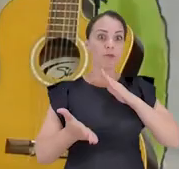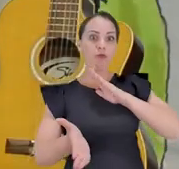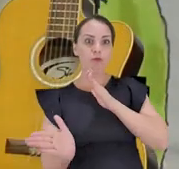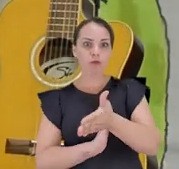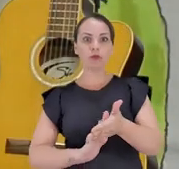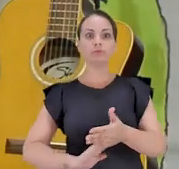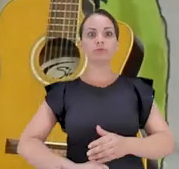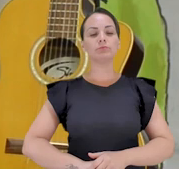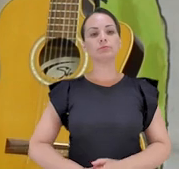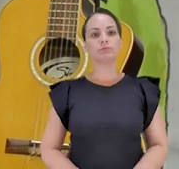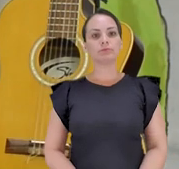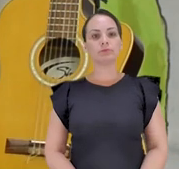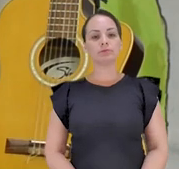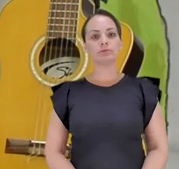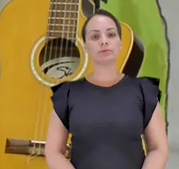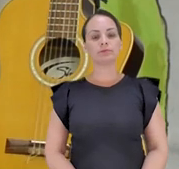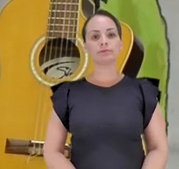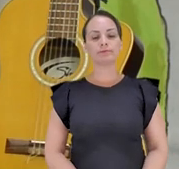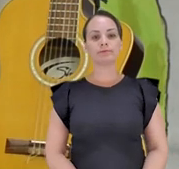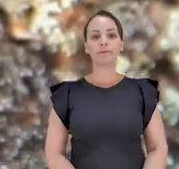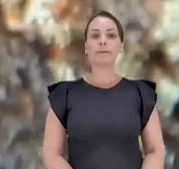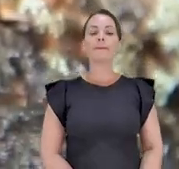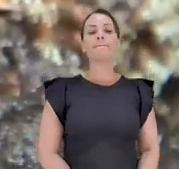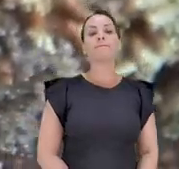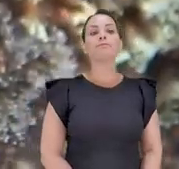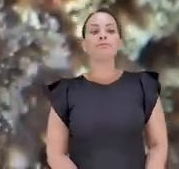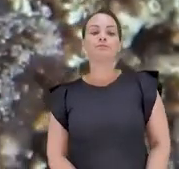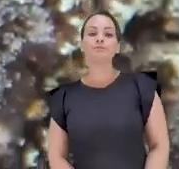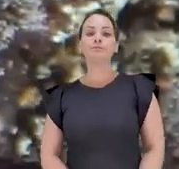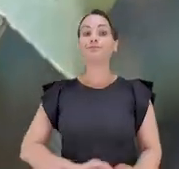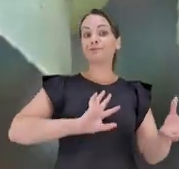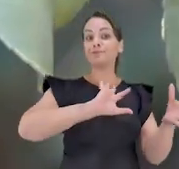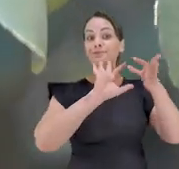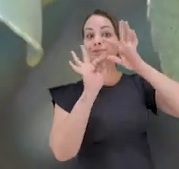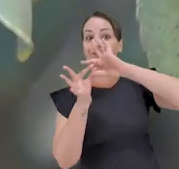Programa WASH vai começar. Ciência e Cultura, vamos brincar?